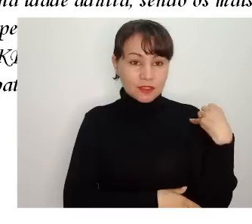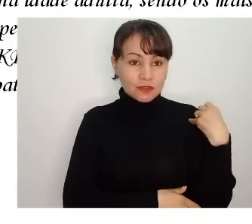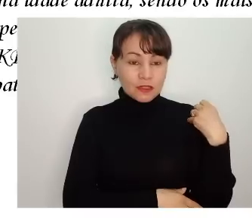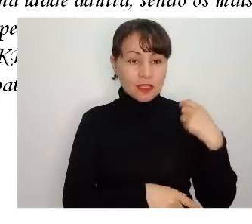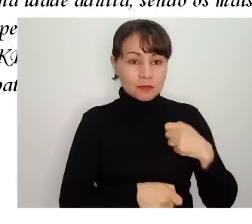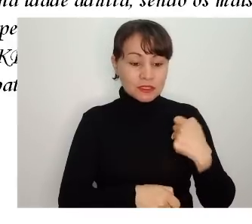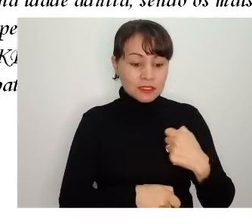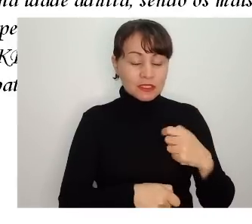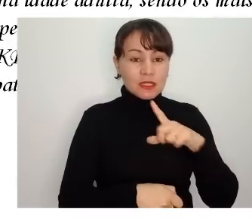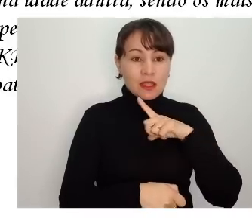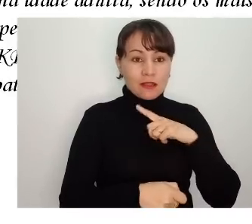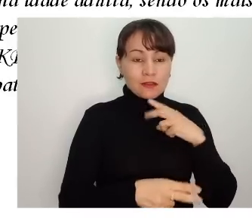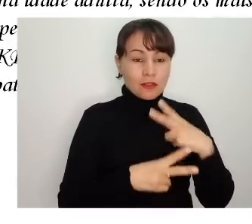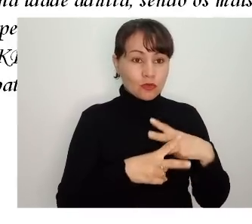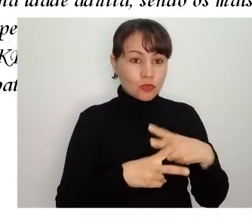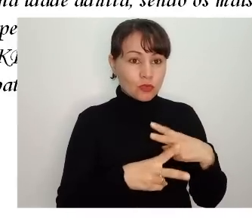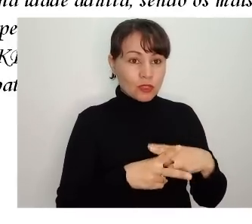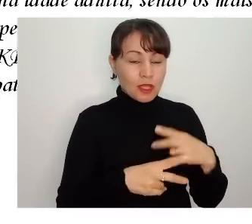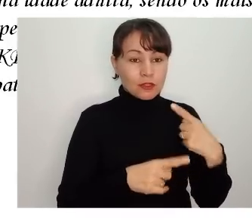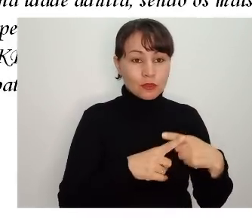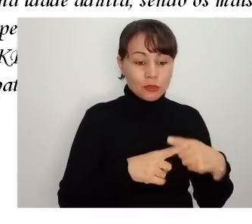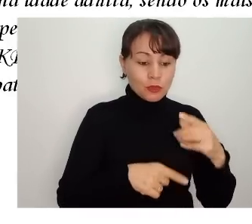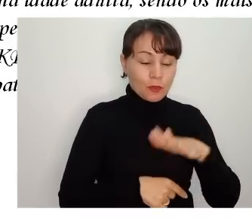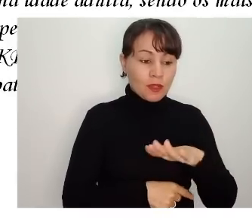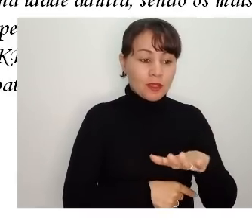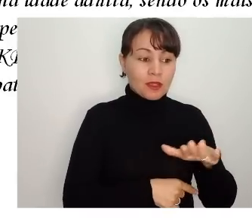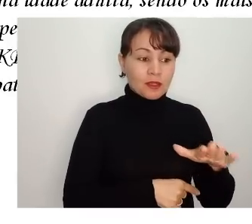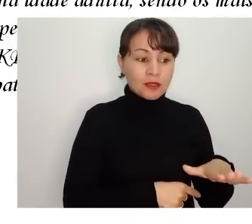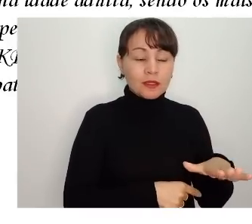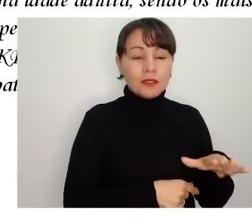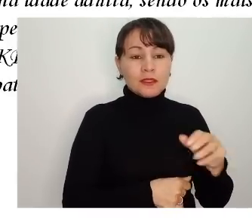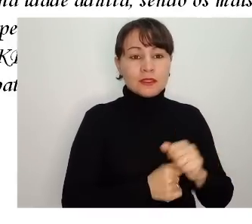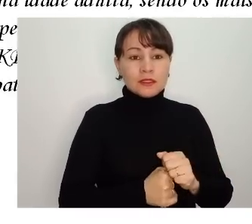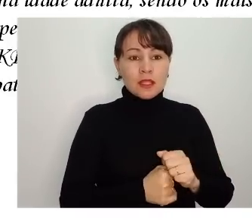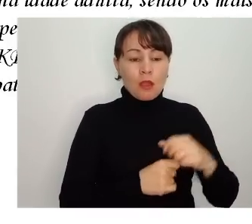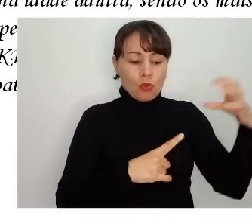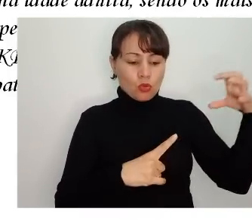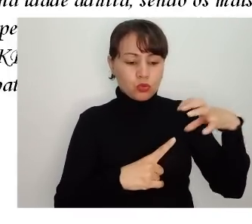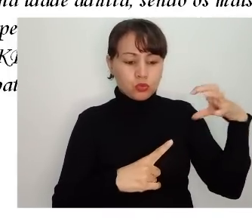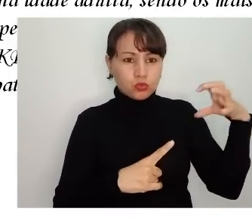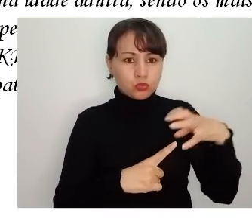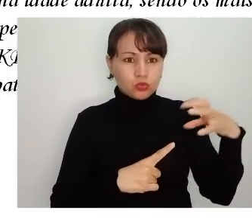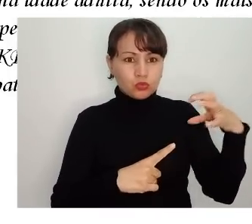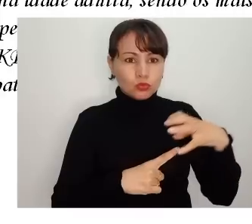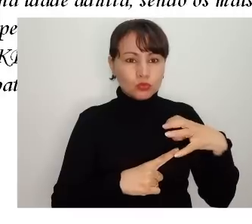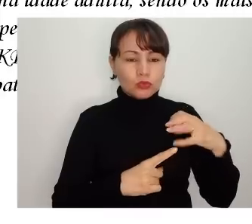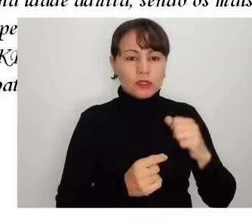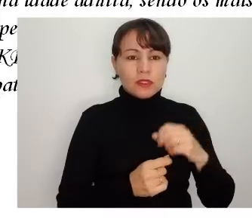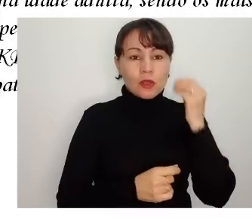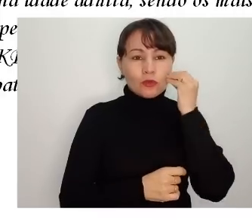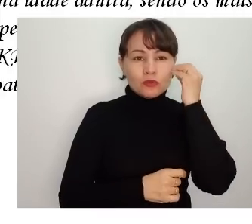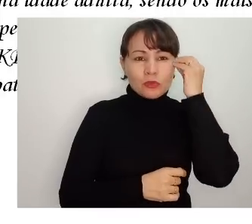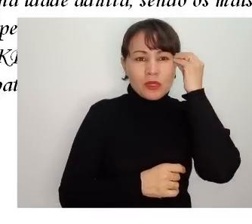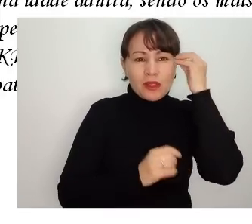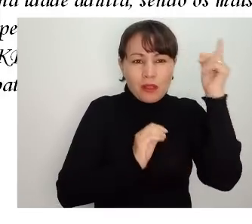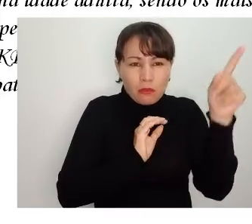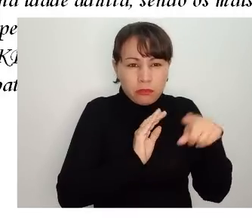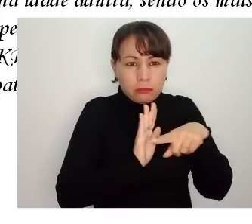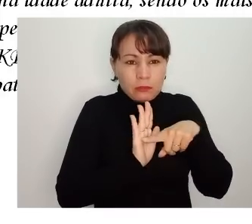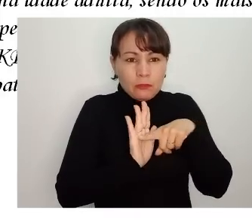de idade, a gente tem que ter muito cuidado em relação a crianças com influências ou